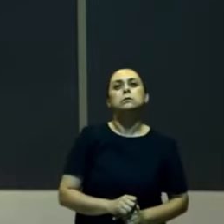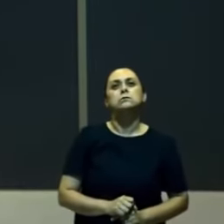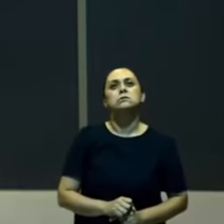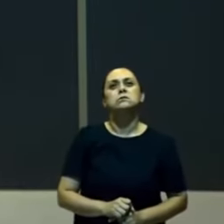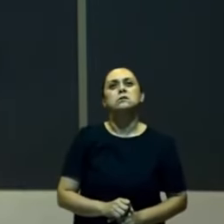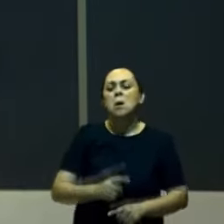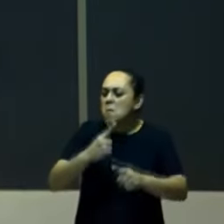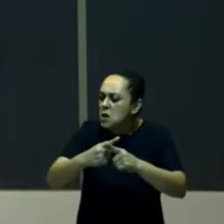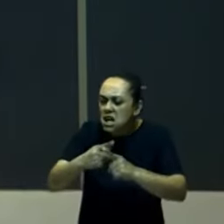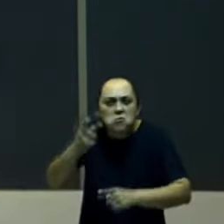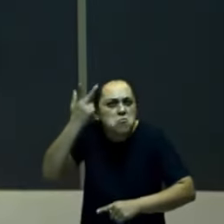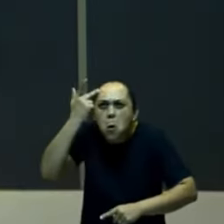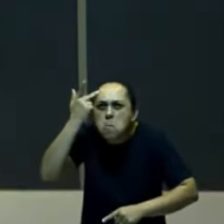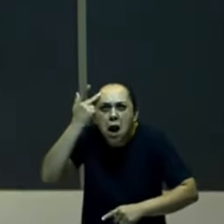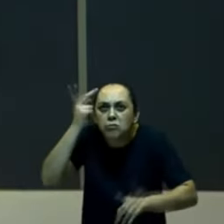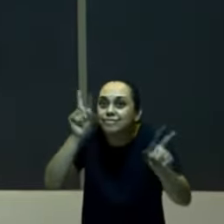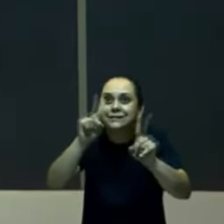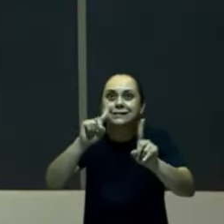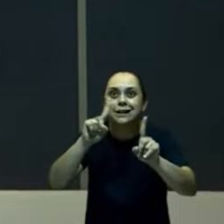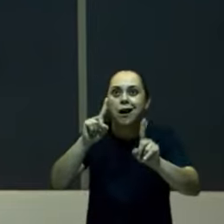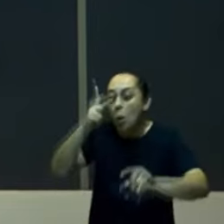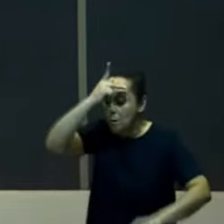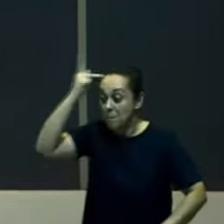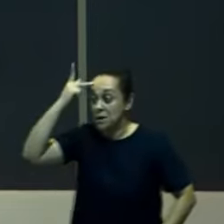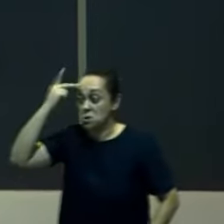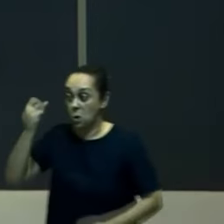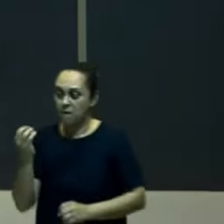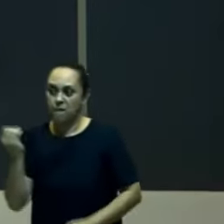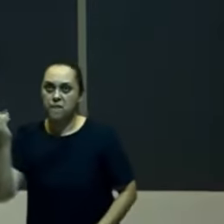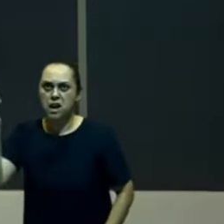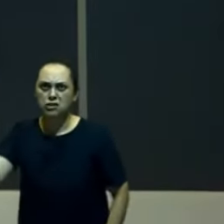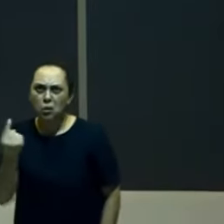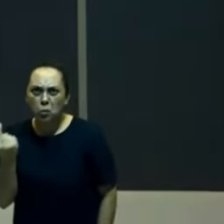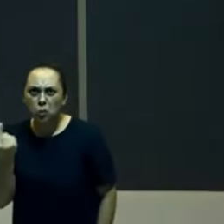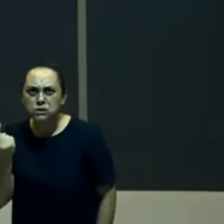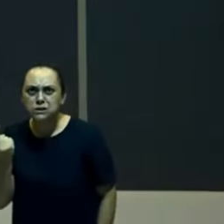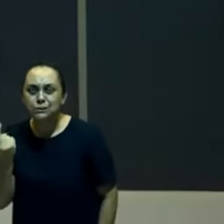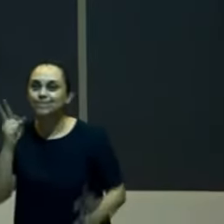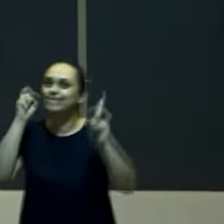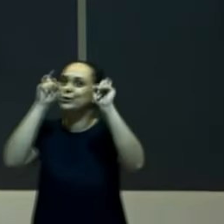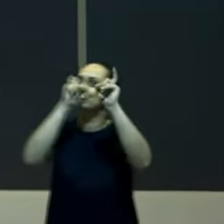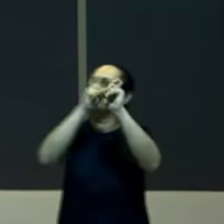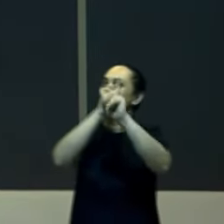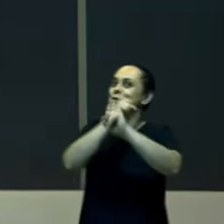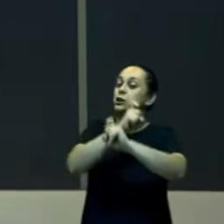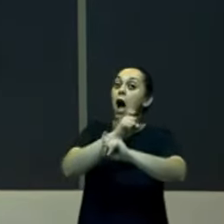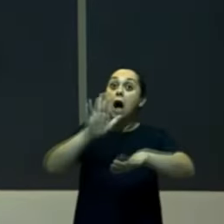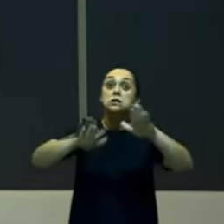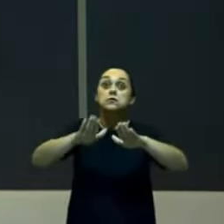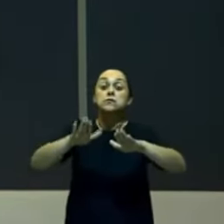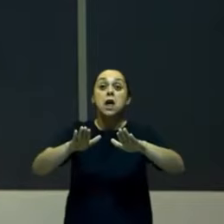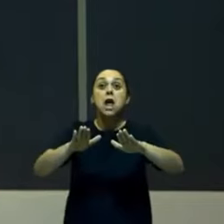porque não era normal alguém viajar sozinho. Não era só estrada, precisava pegar um navio, porque existe